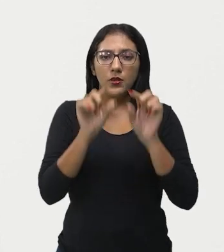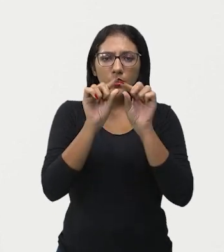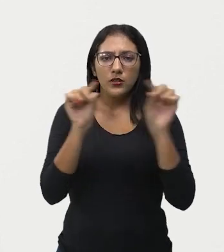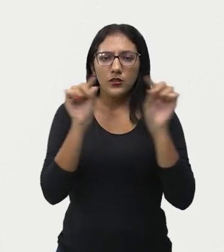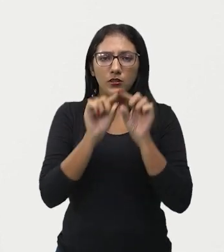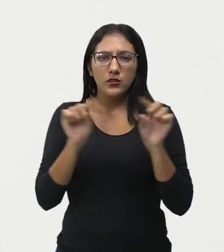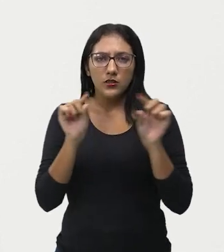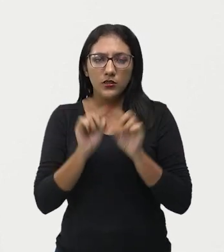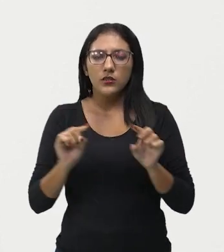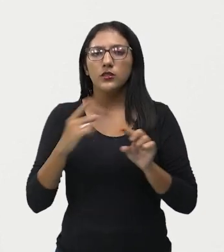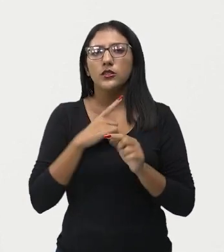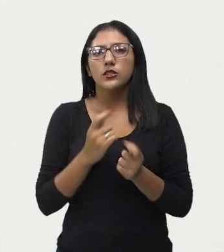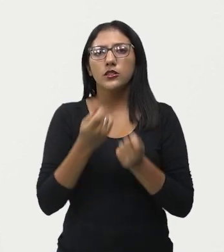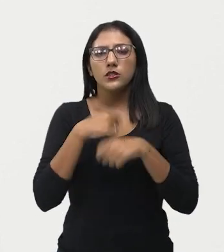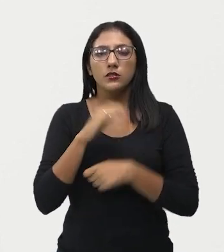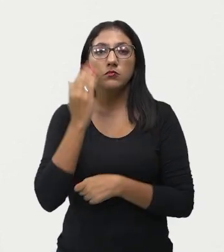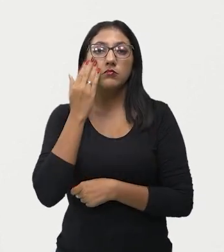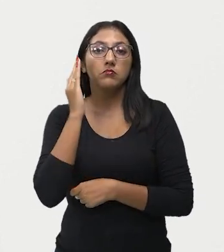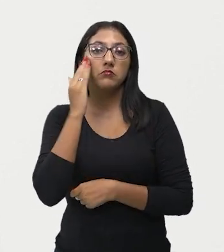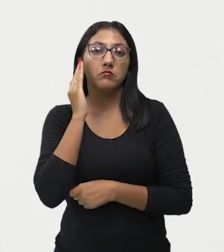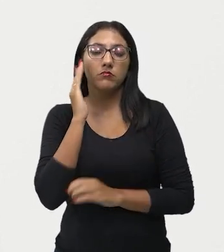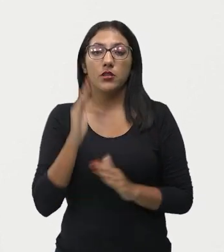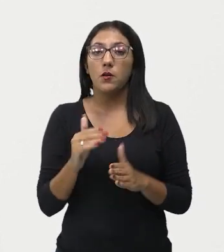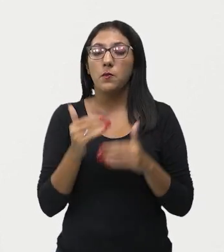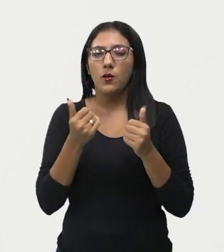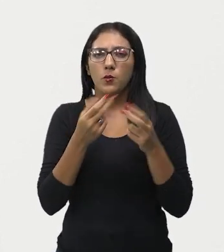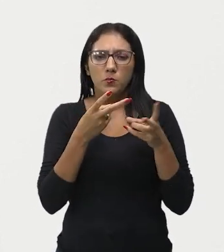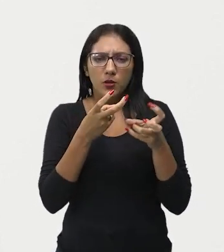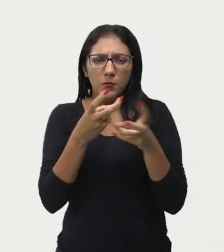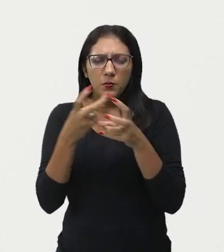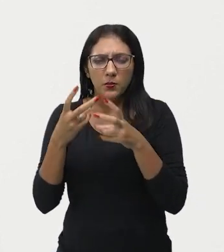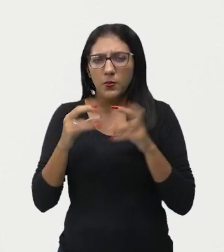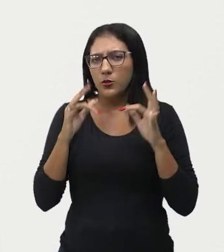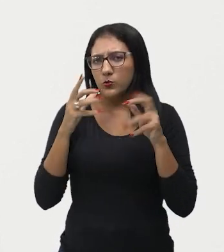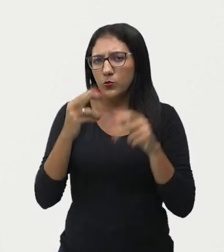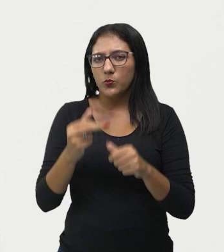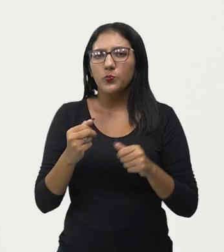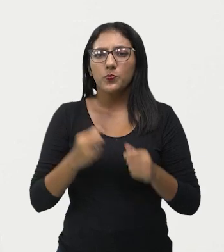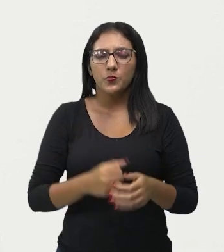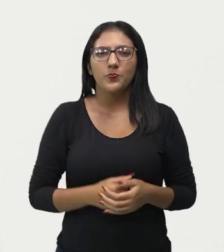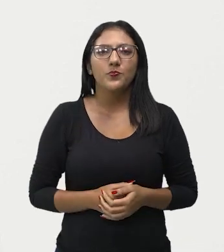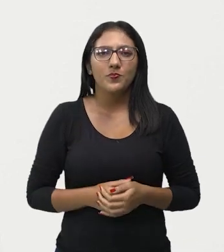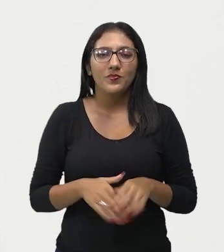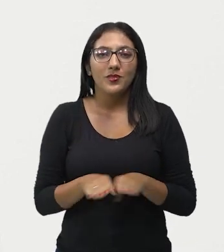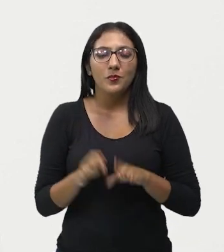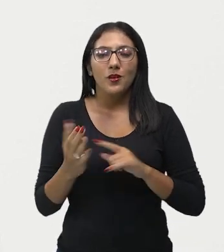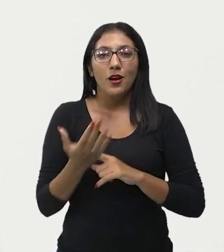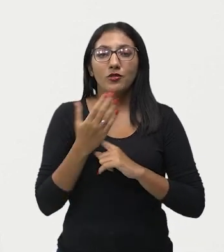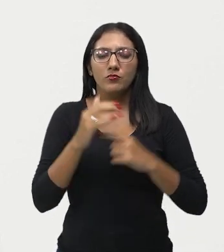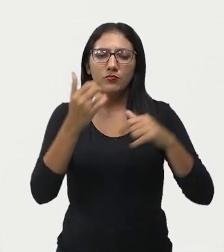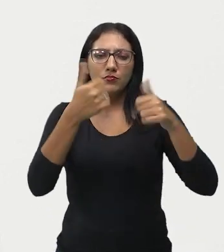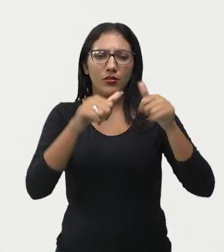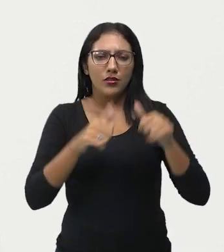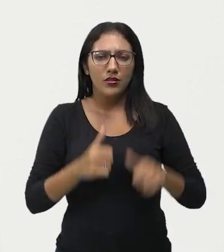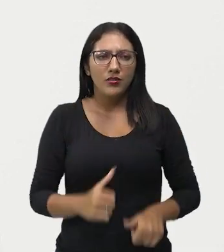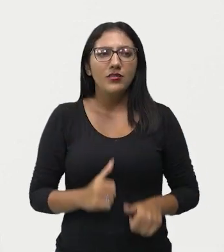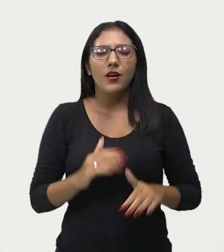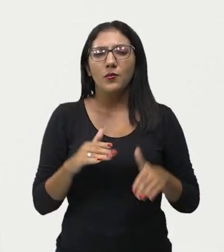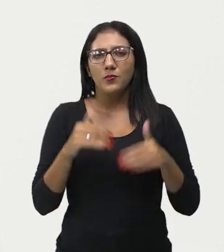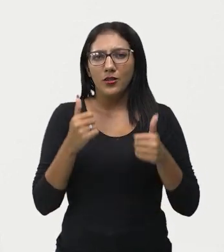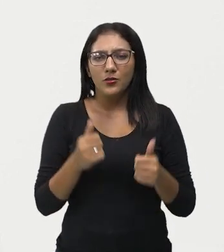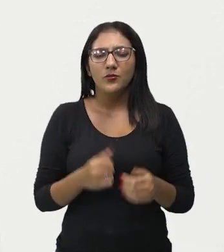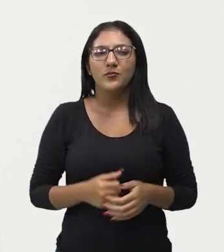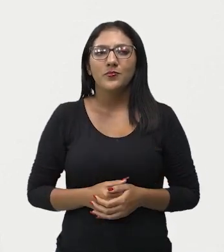ela nos ajuda a ter melhor percepção dos dados, ajuda a gente a analisar os dados de uma forma